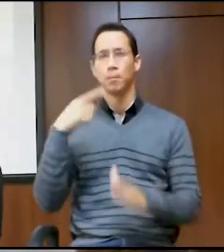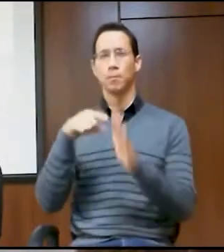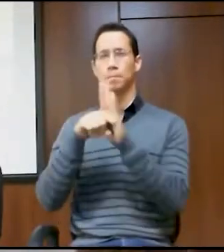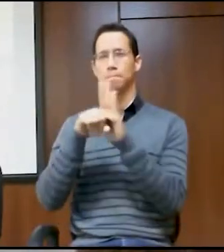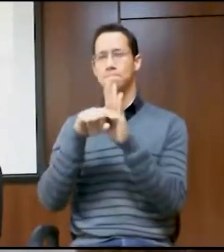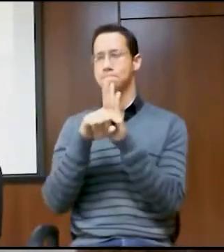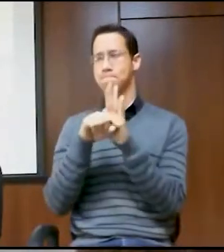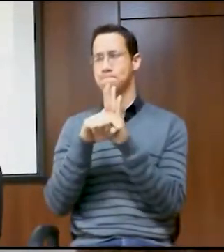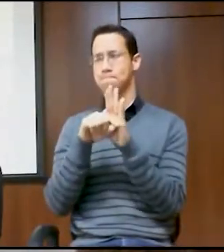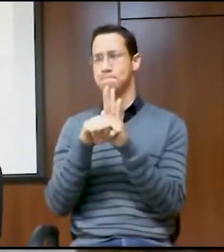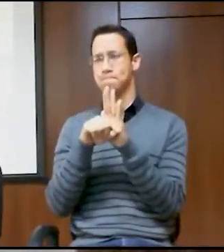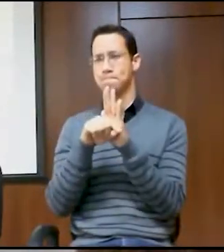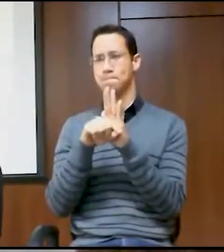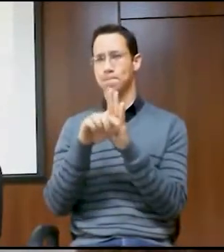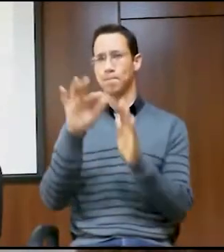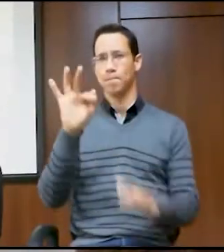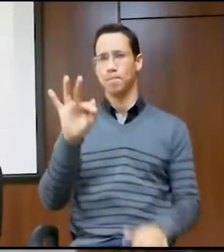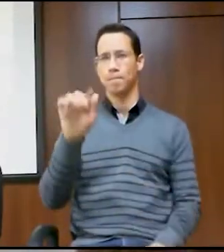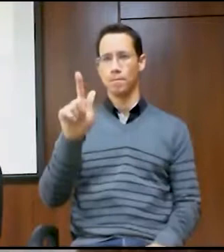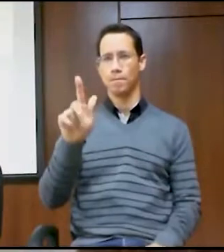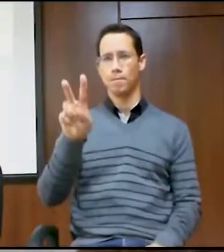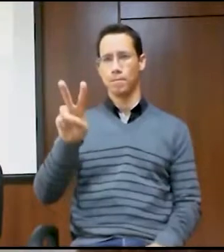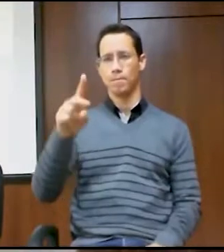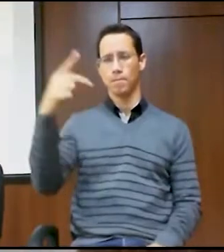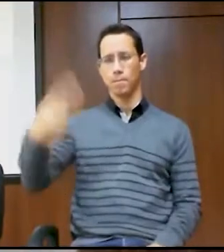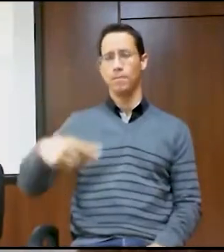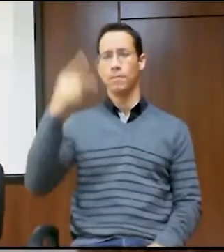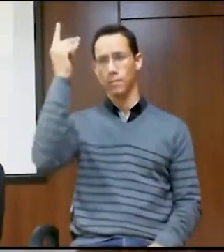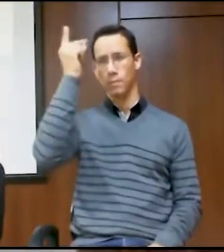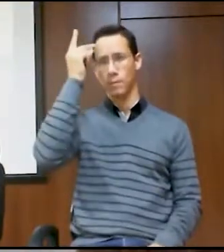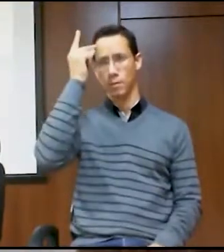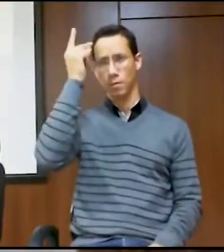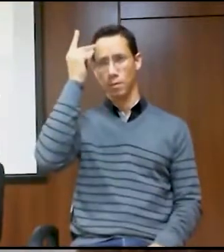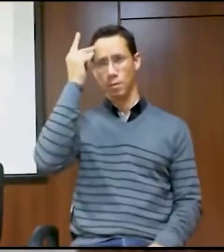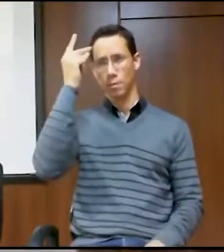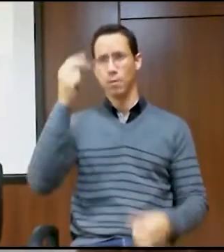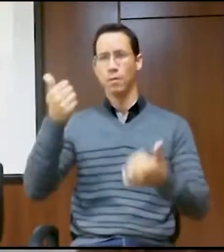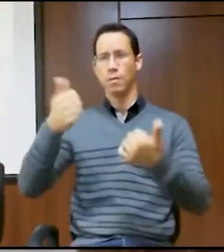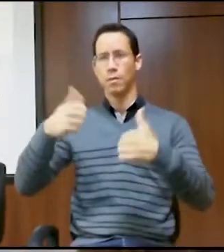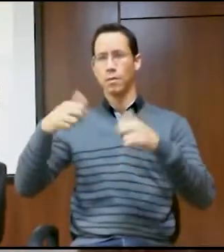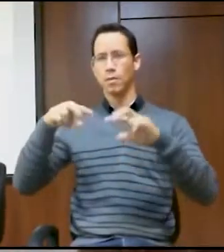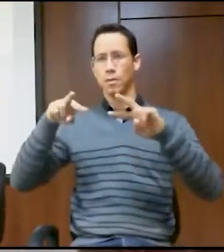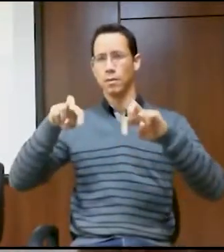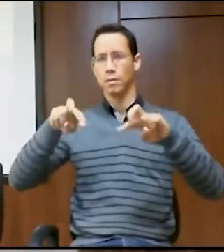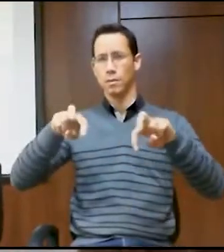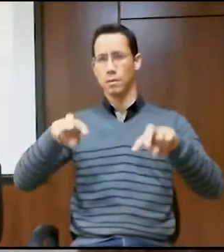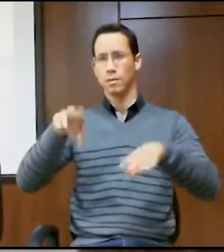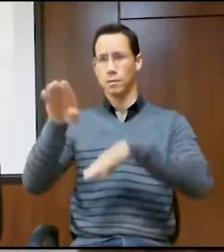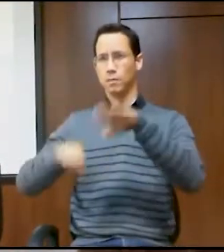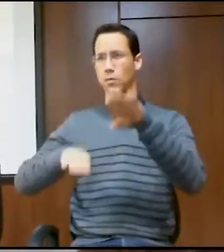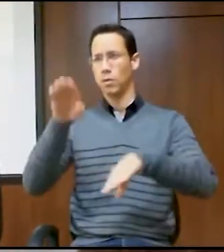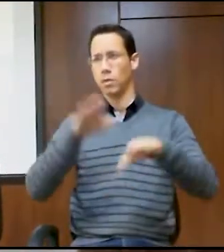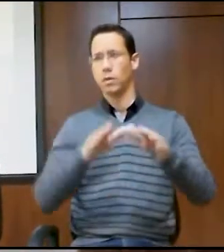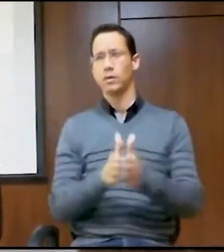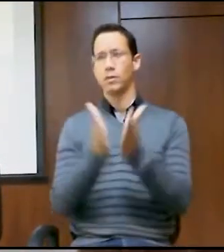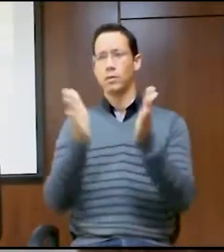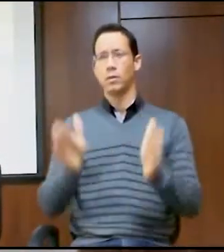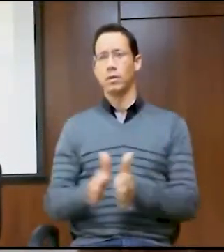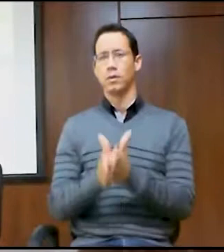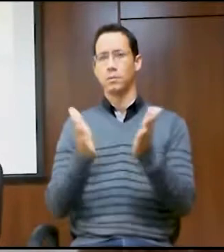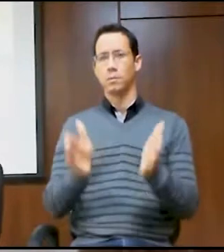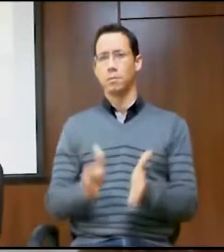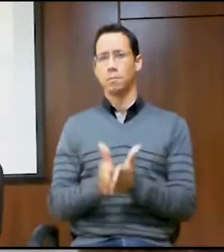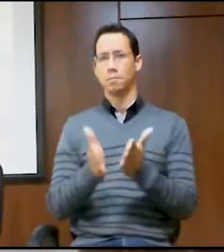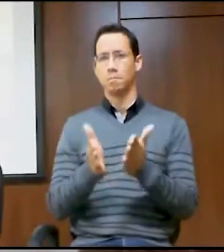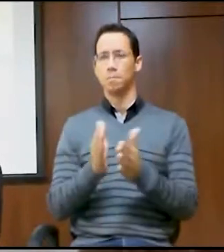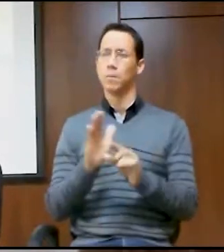pesquisa da FGV aqui em São Paulo analisando a desigualdade social e a pobreza. Eu